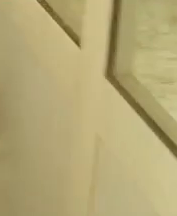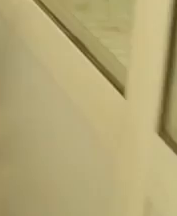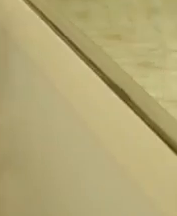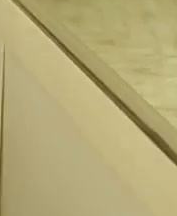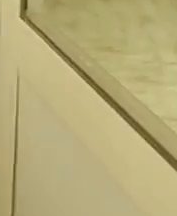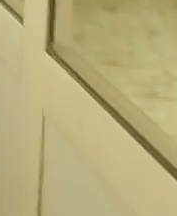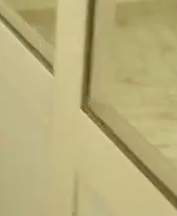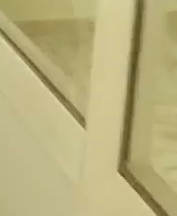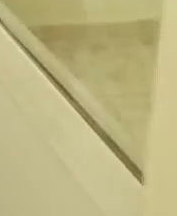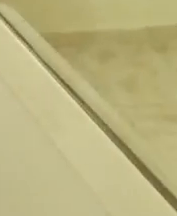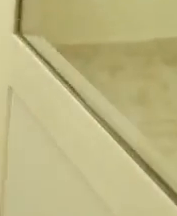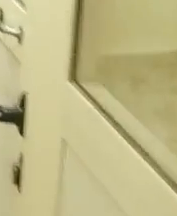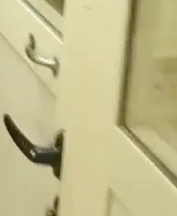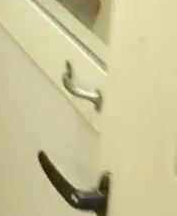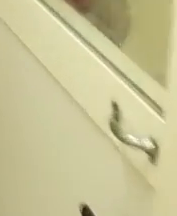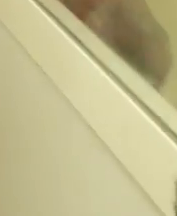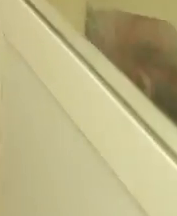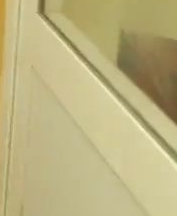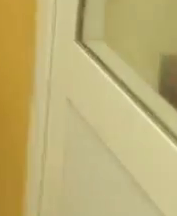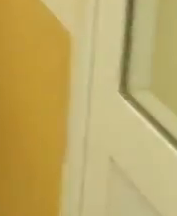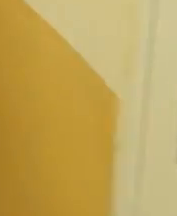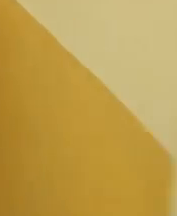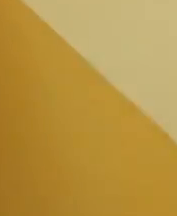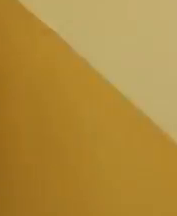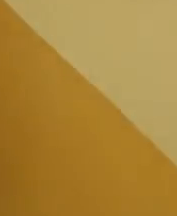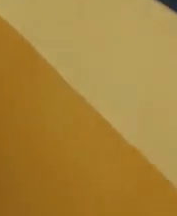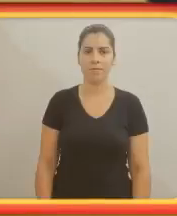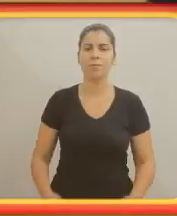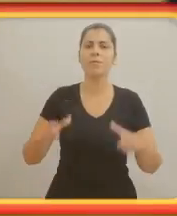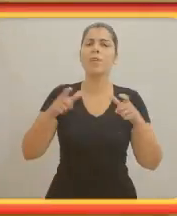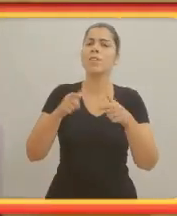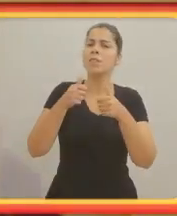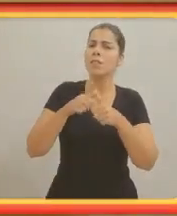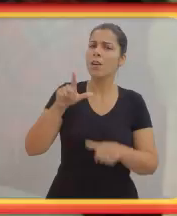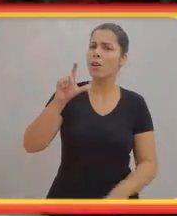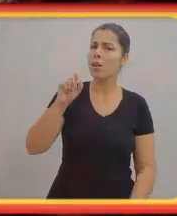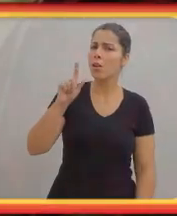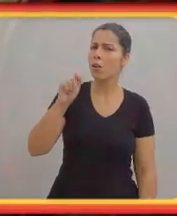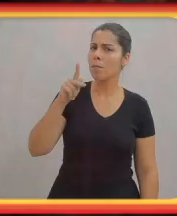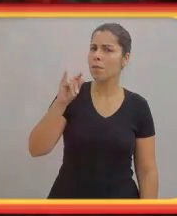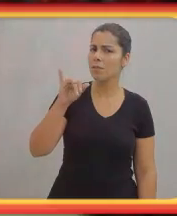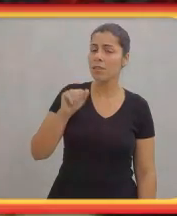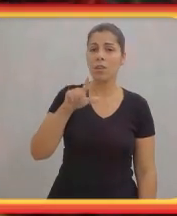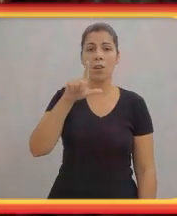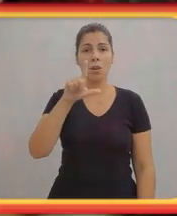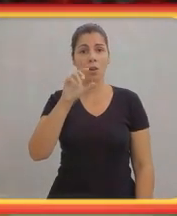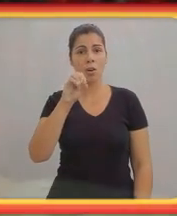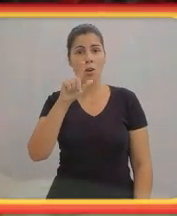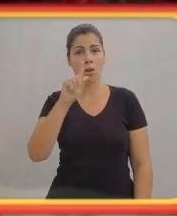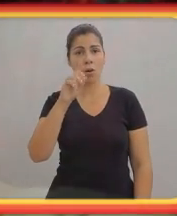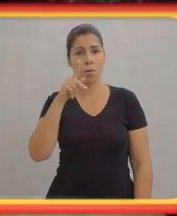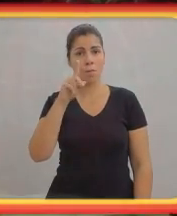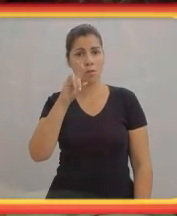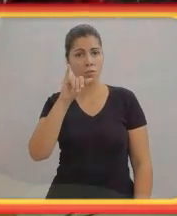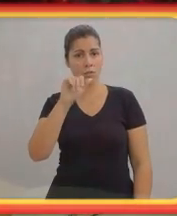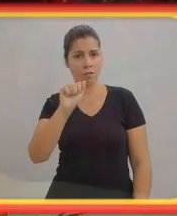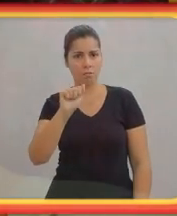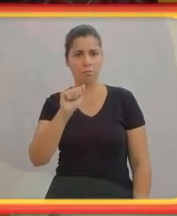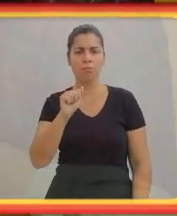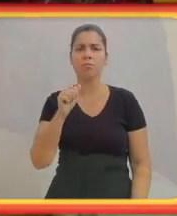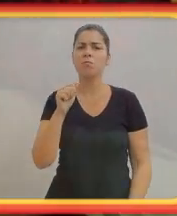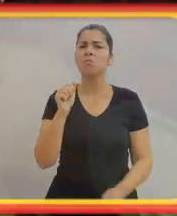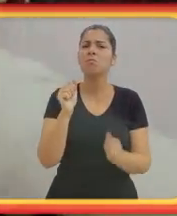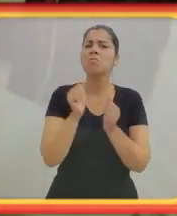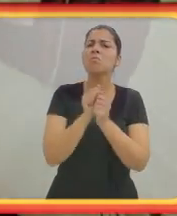A mulher e a menina de mãos dadas passeiam por um corredor e param em frente a uma porta. Onde você está? Logopedia.